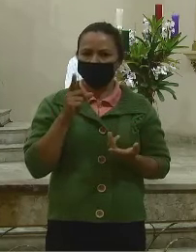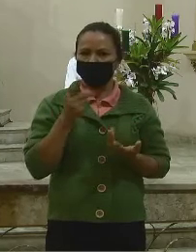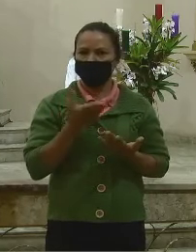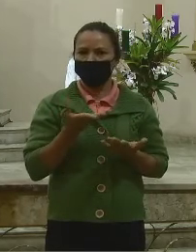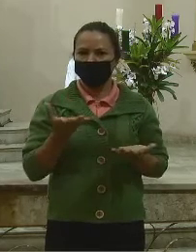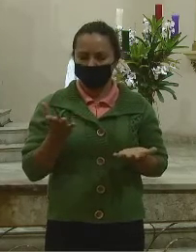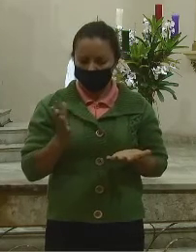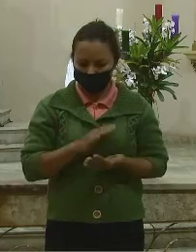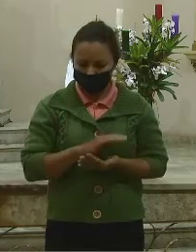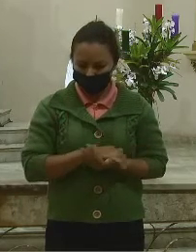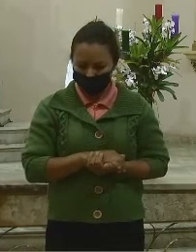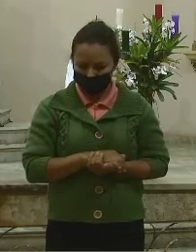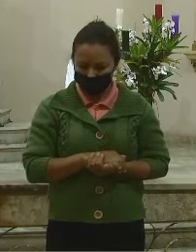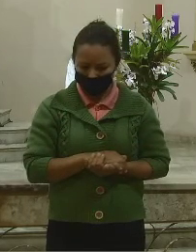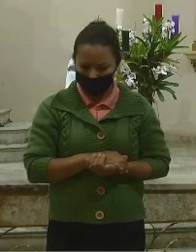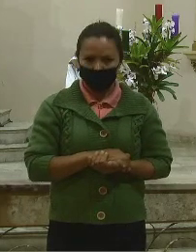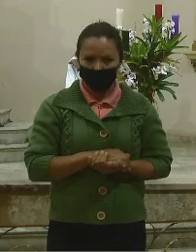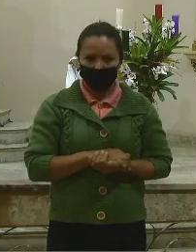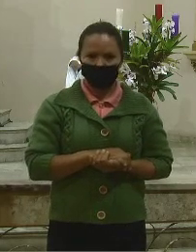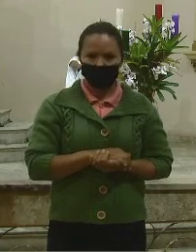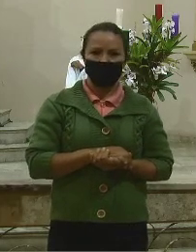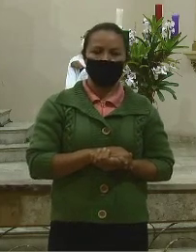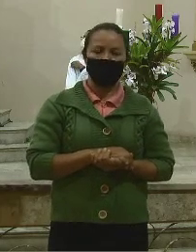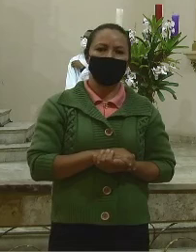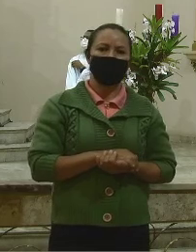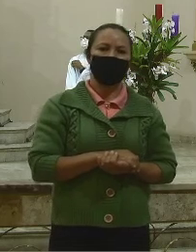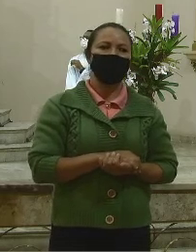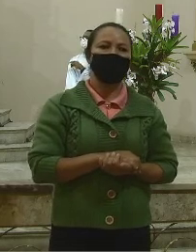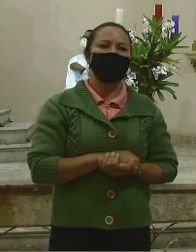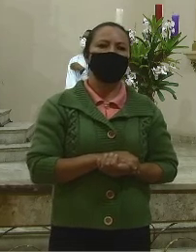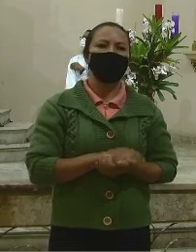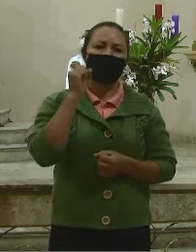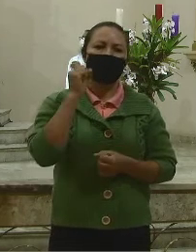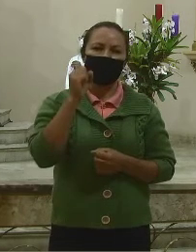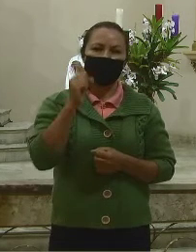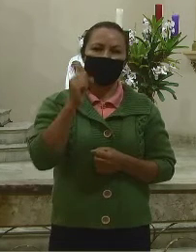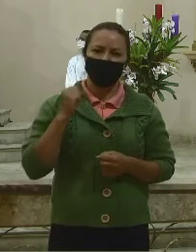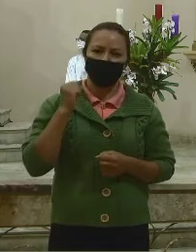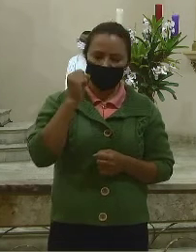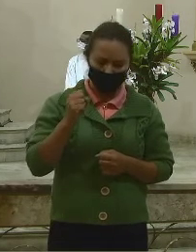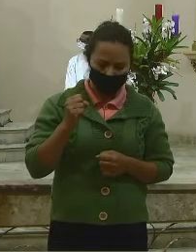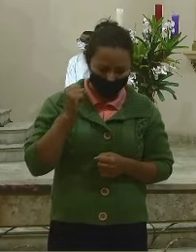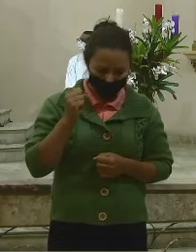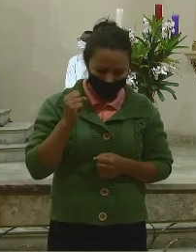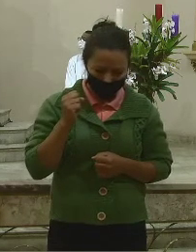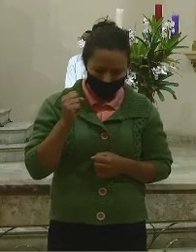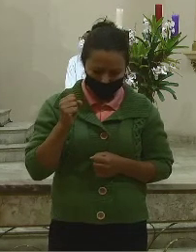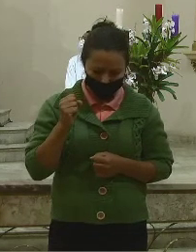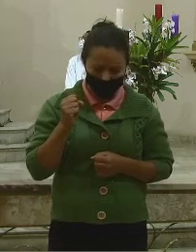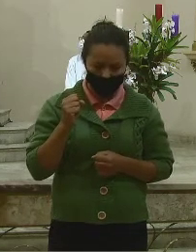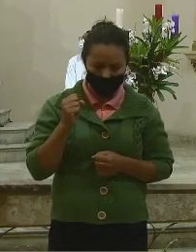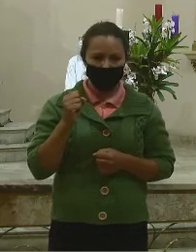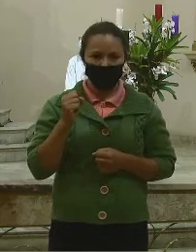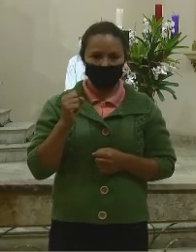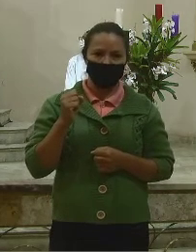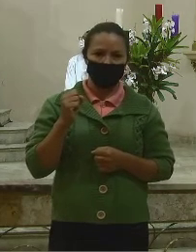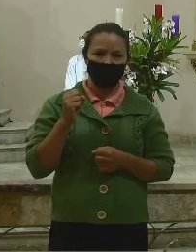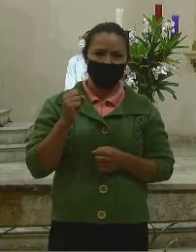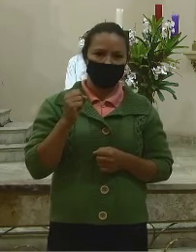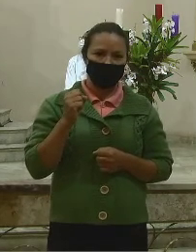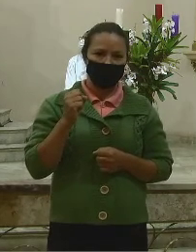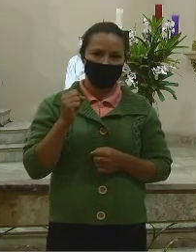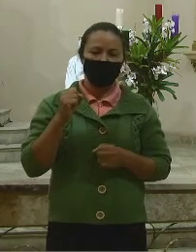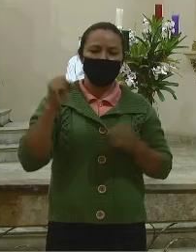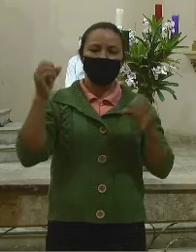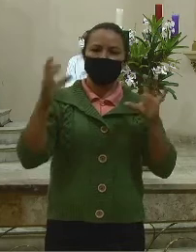aqui, na vivência da sua caminhada vocacional, no seu diaconato e nesses primeiros dias do seu